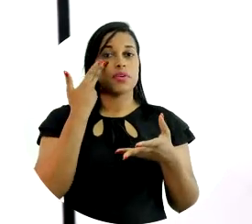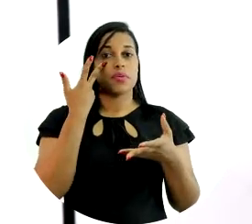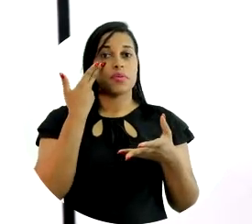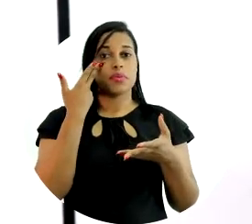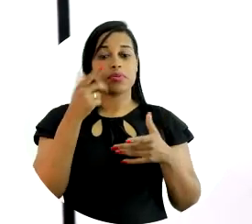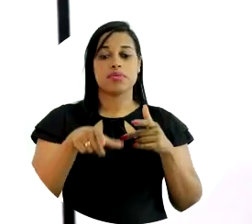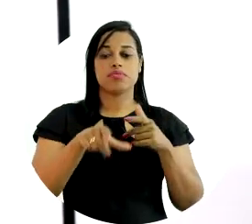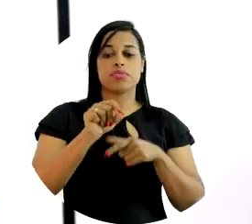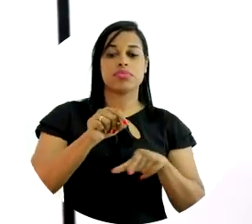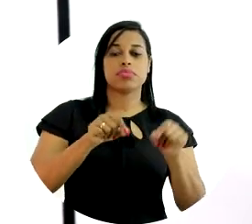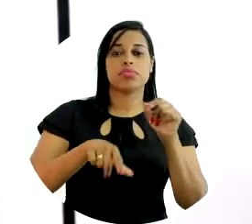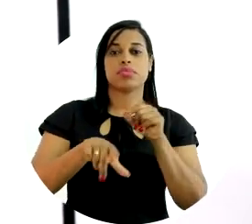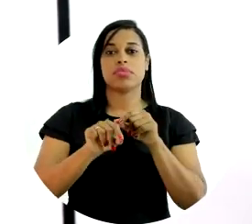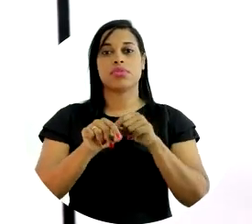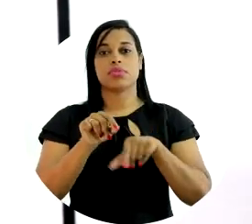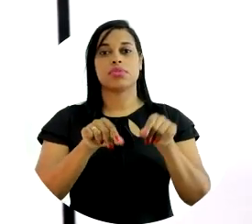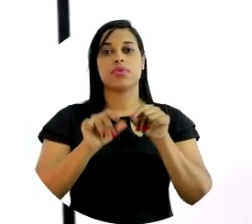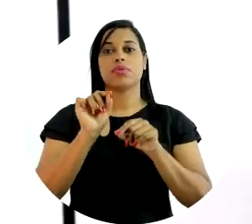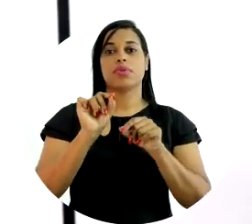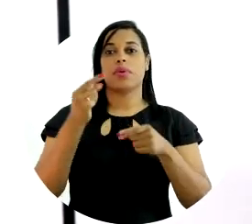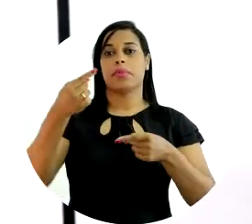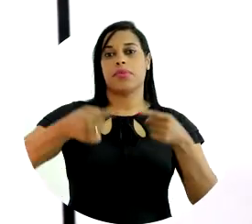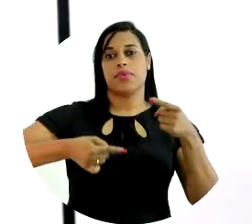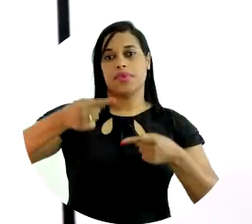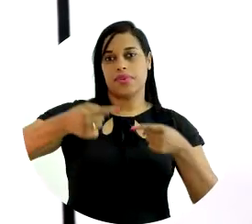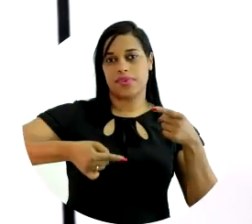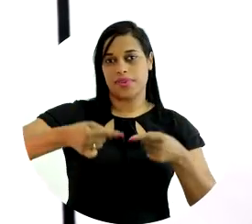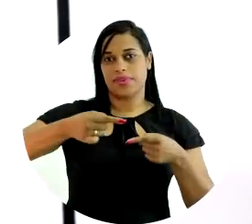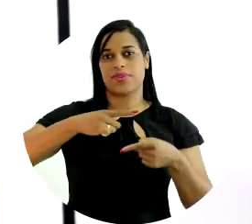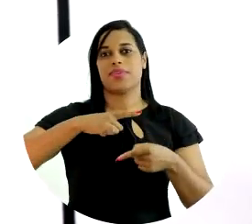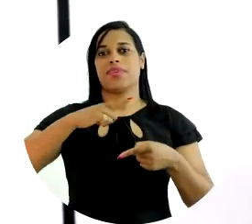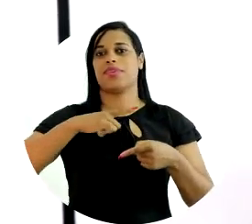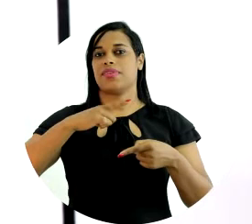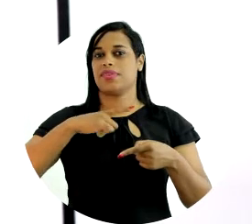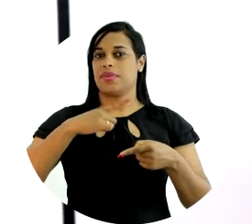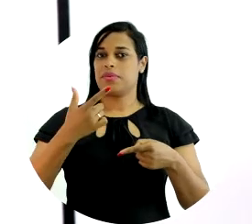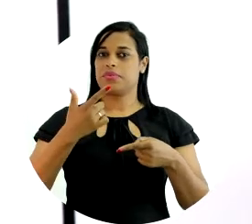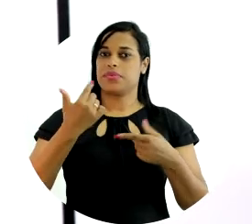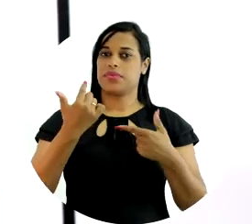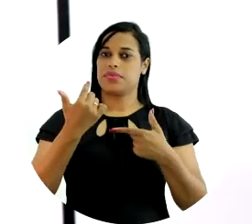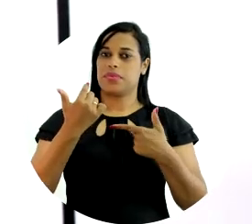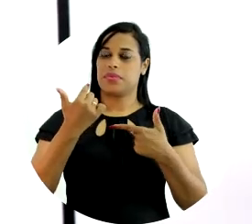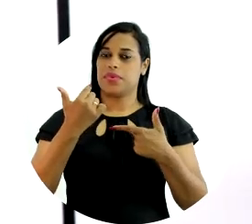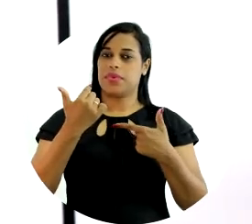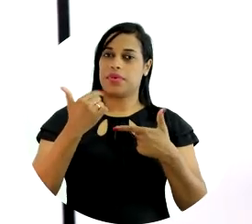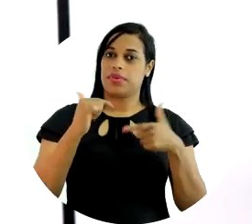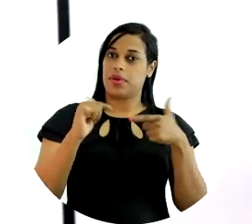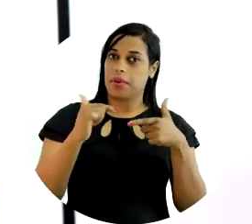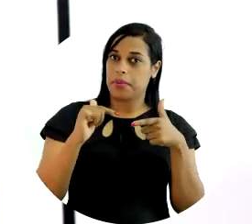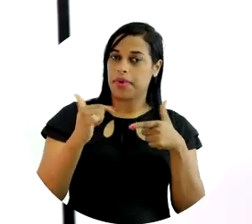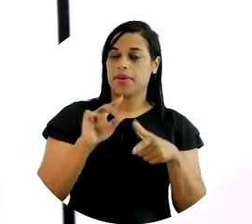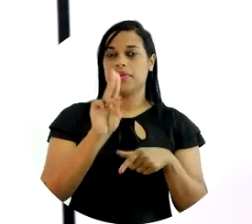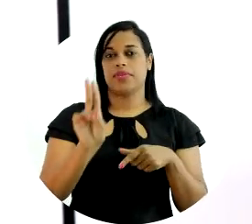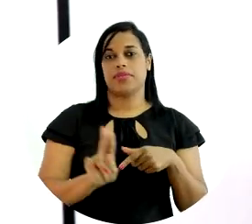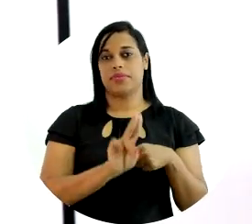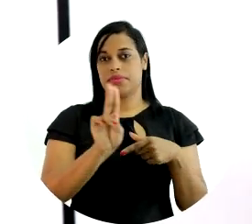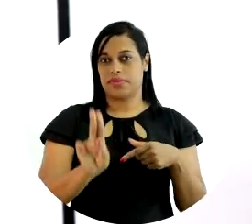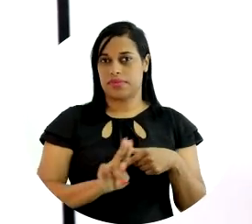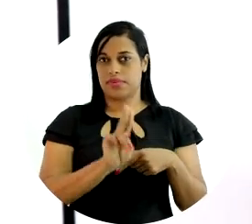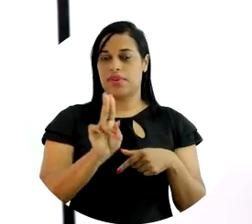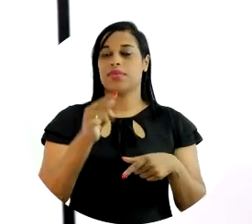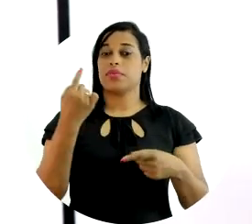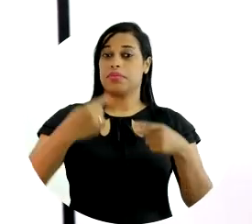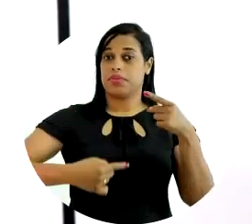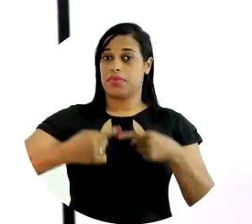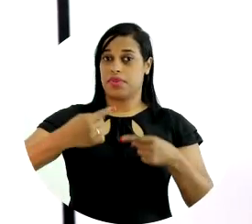vieram normalmente escolhidos por conta de aparelhamento político e isso gerava muito sobre emprego e assim